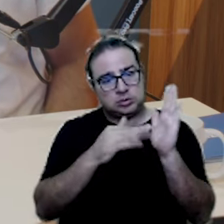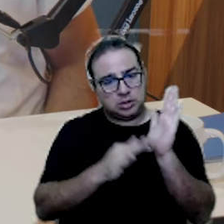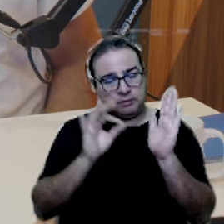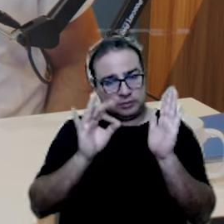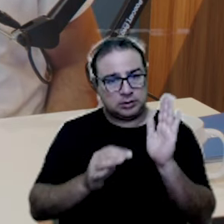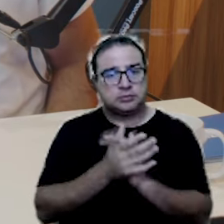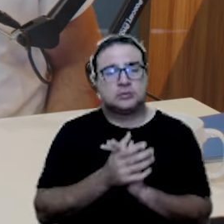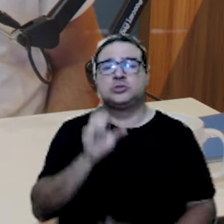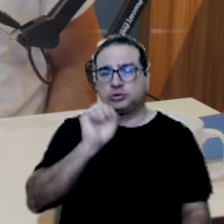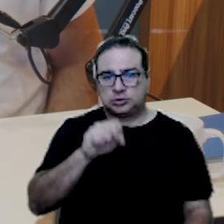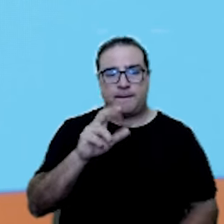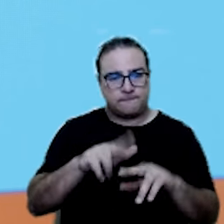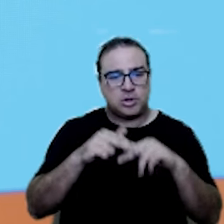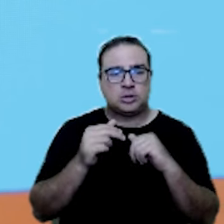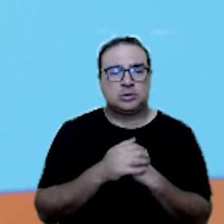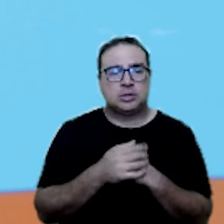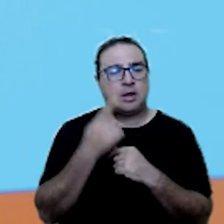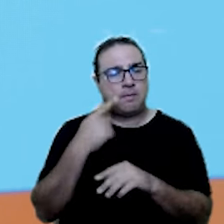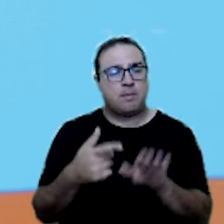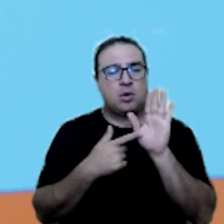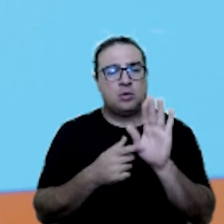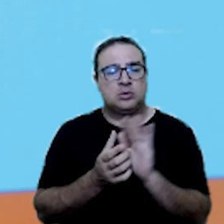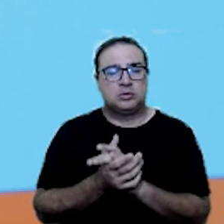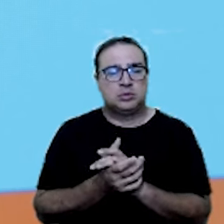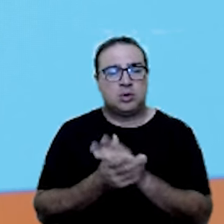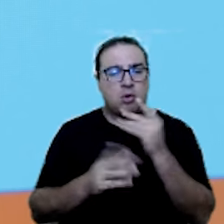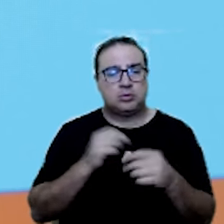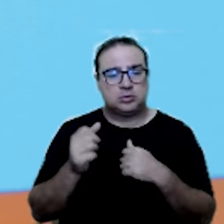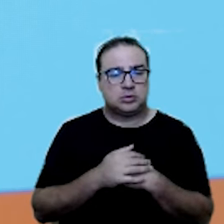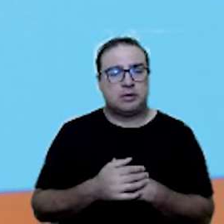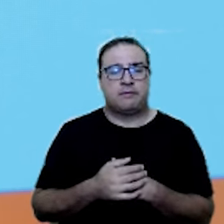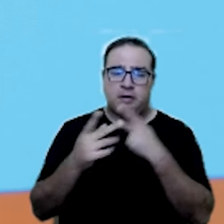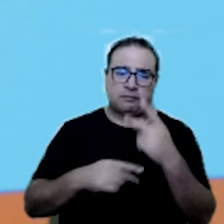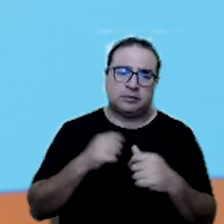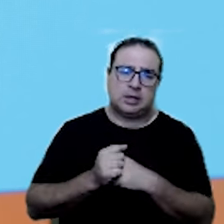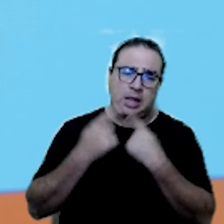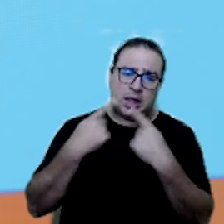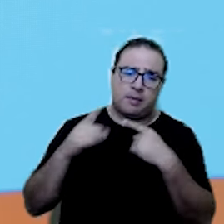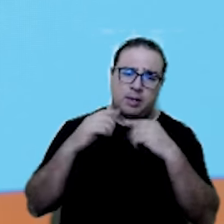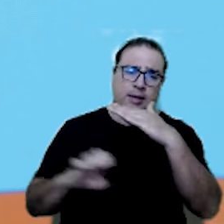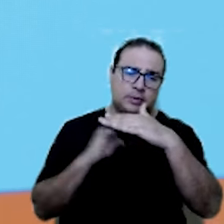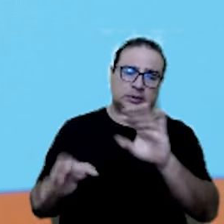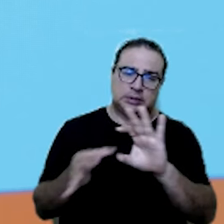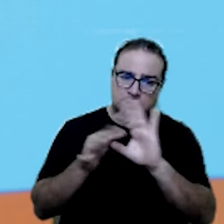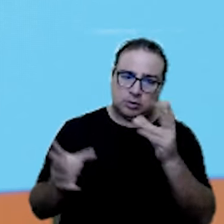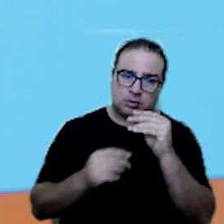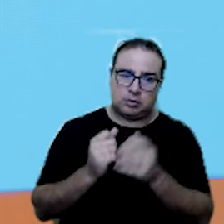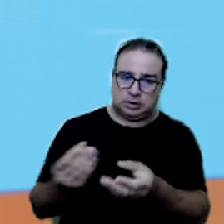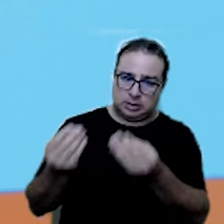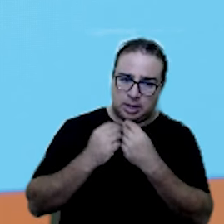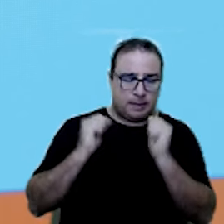homologação isso exatamente por isso que a gente isso aqui foi um do foi assim a gente Ficou enchendo a paciência da empresa para fornecer